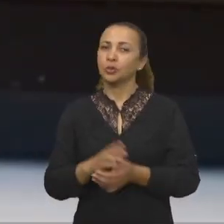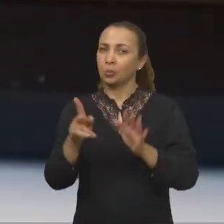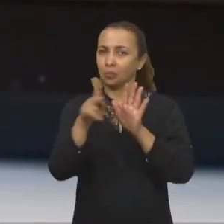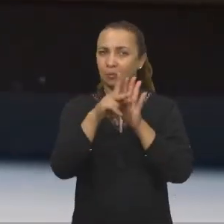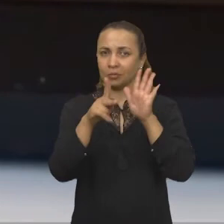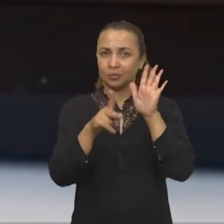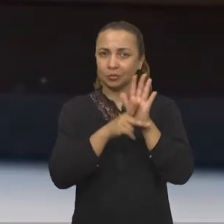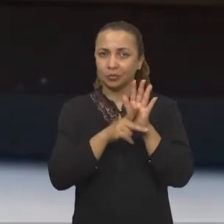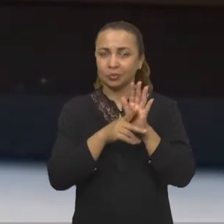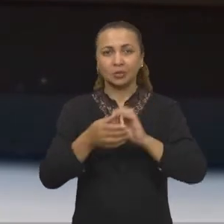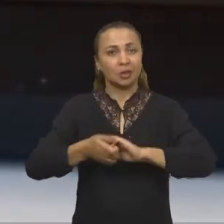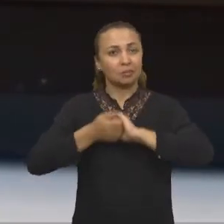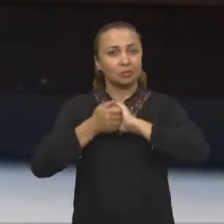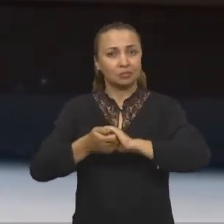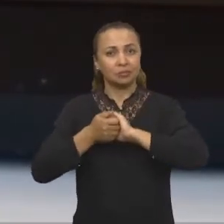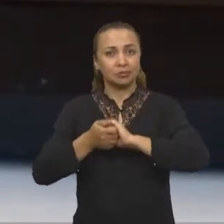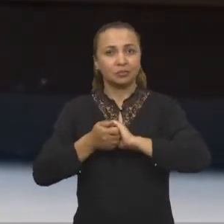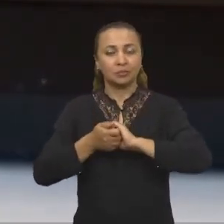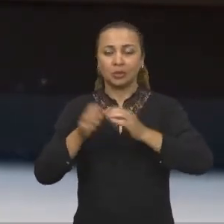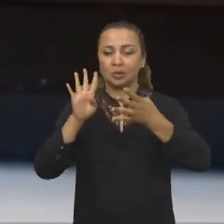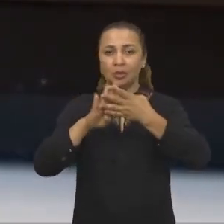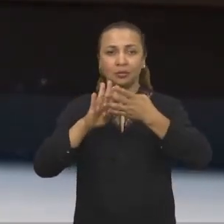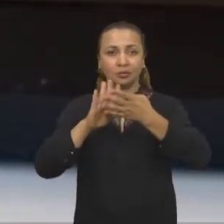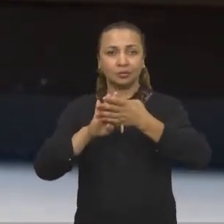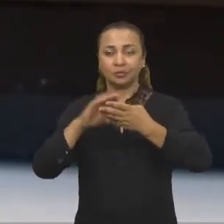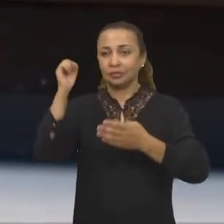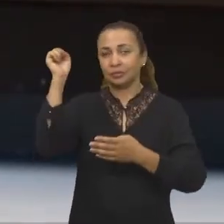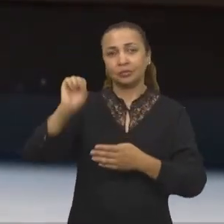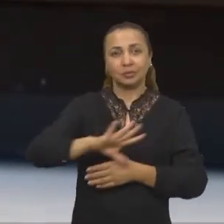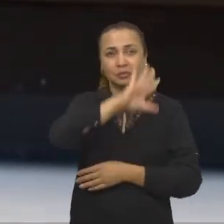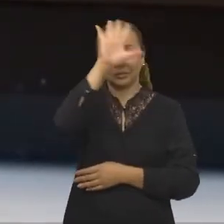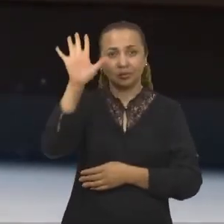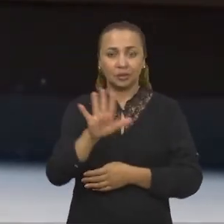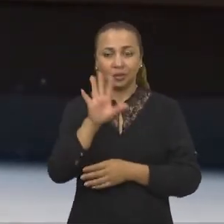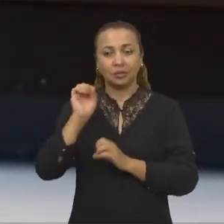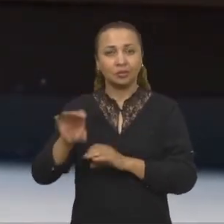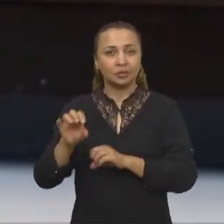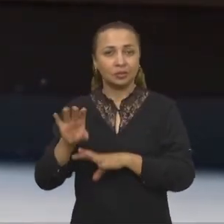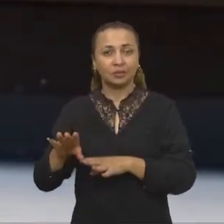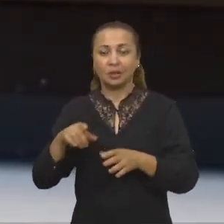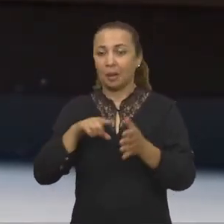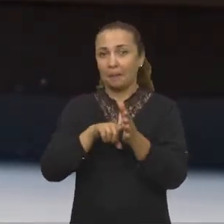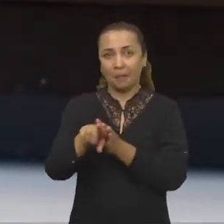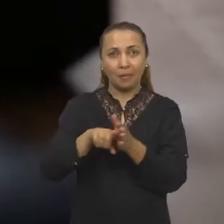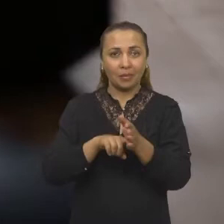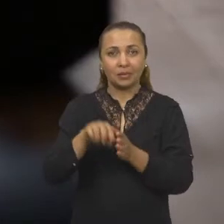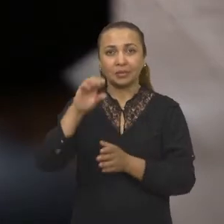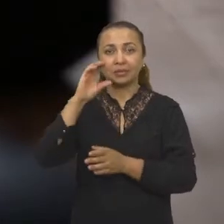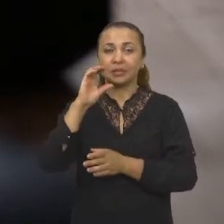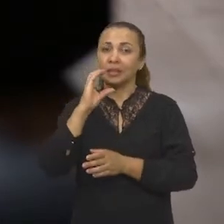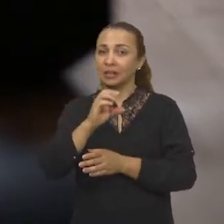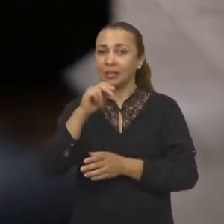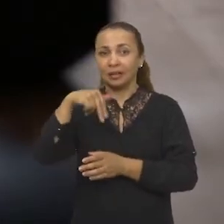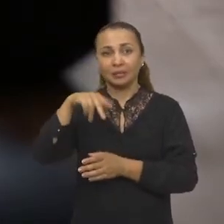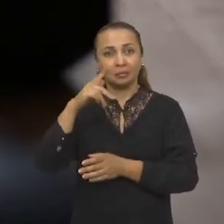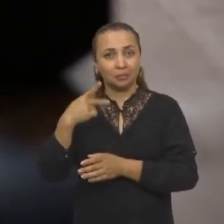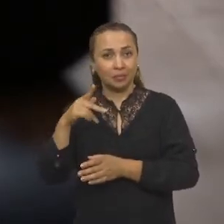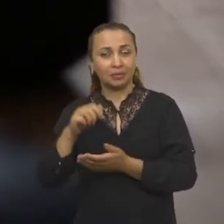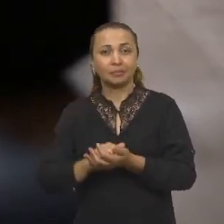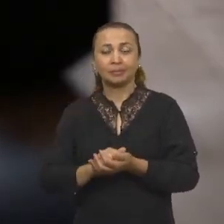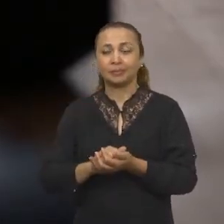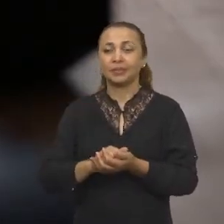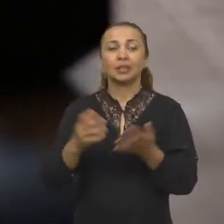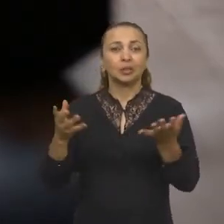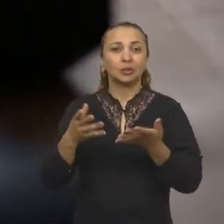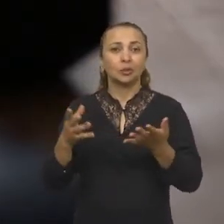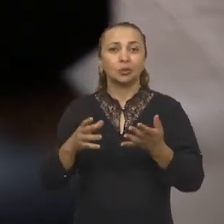Ele é um projeto em parceria com a Rede Nacional de Ensino e Pesquisa, a RNP, que é uma instituição que é responsável hoje por